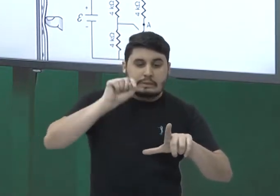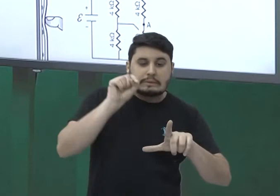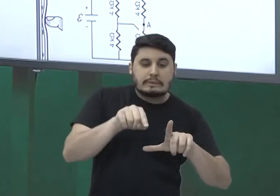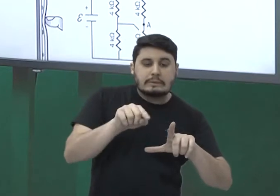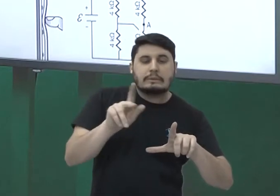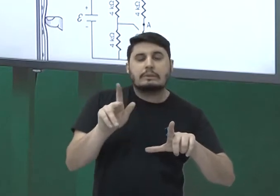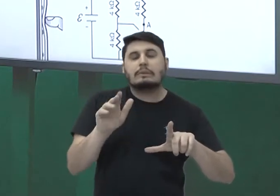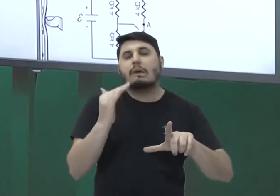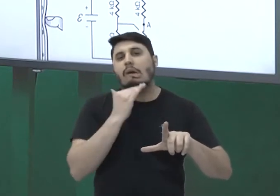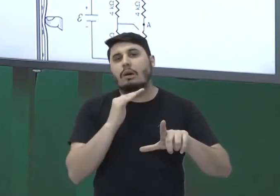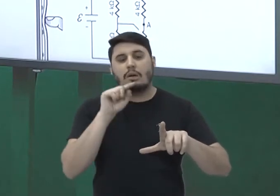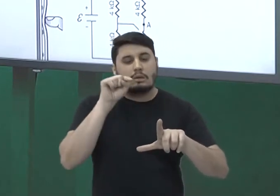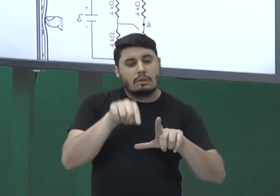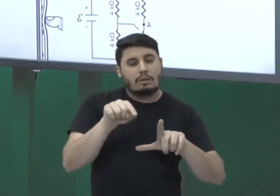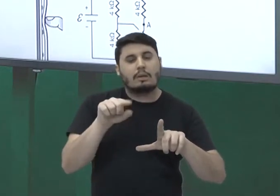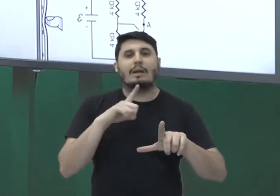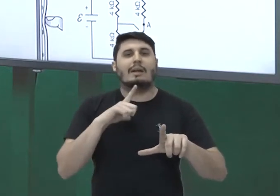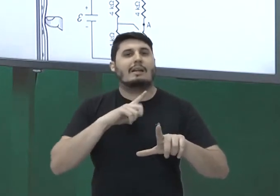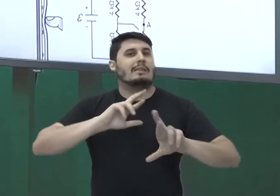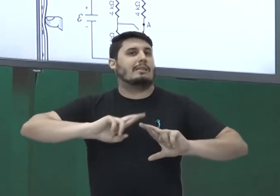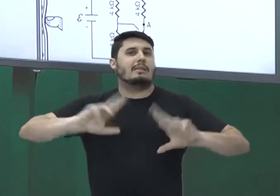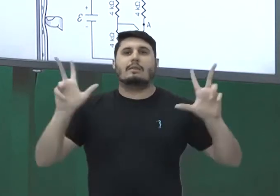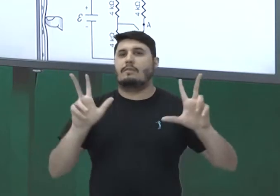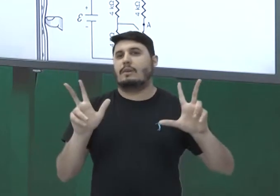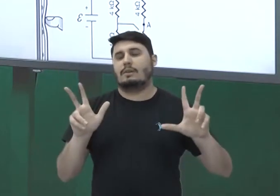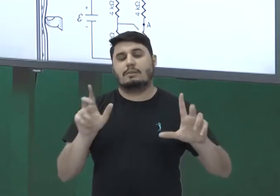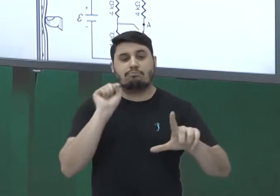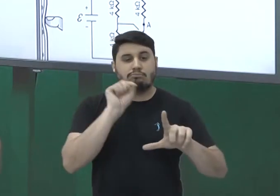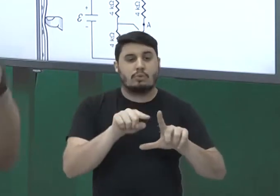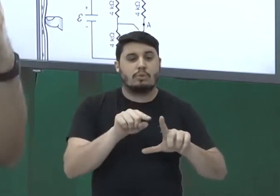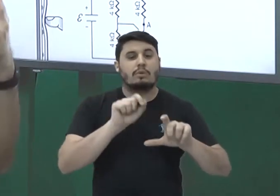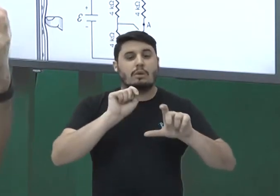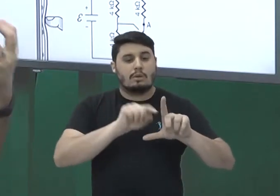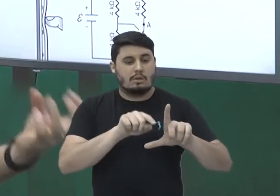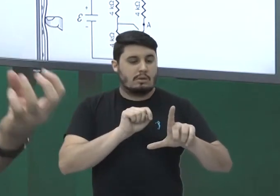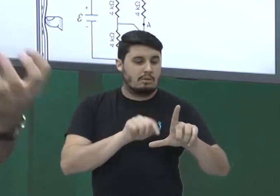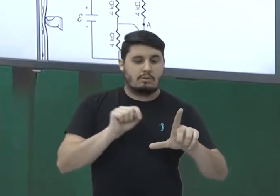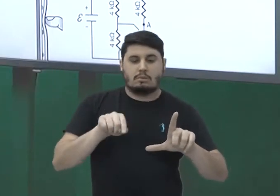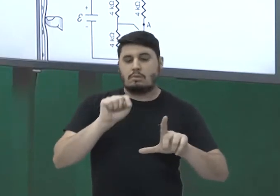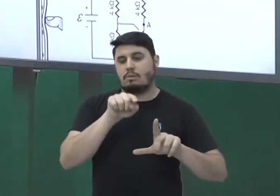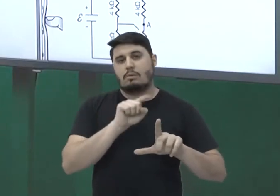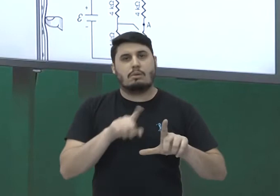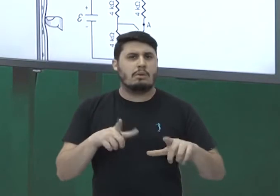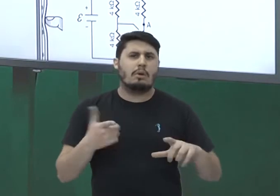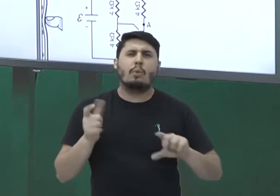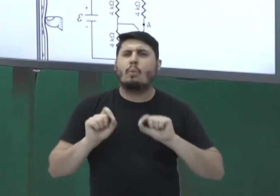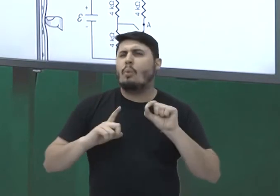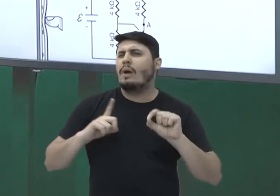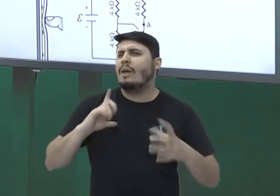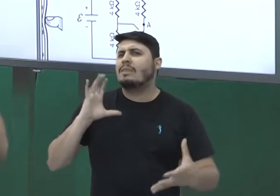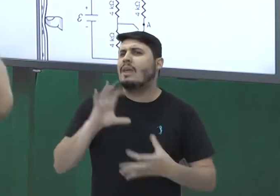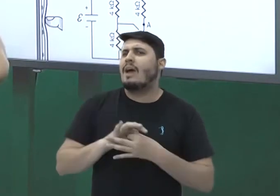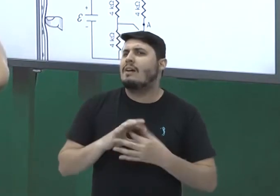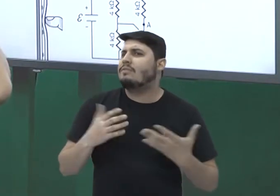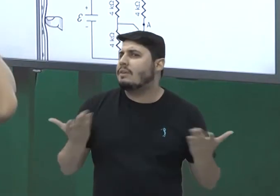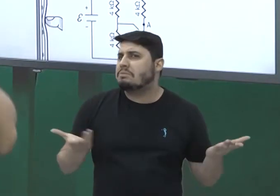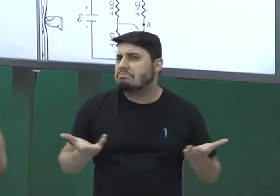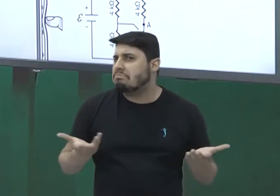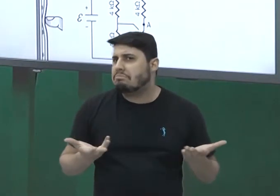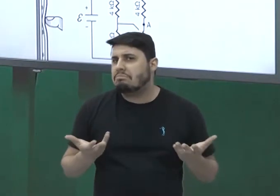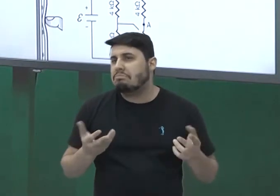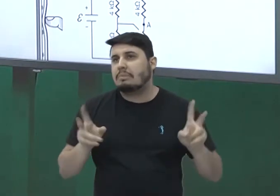cada ponto do celular onde você vai tocar. O que é que isso tem a ver, certo?